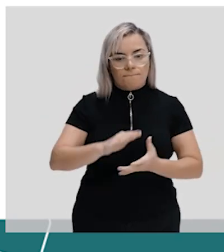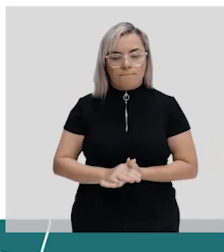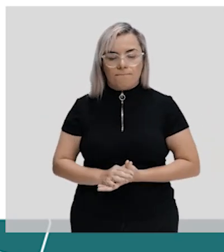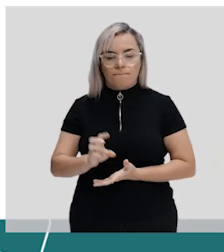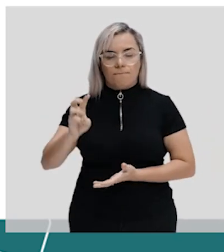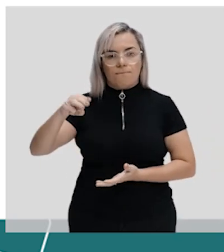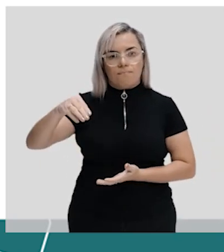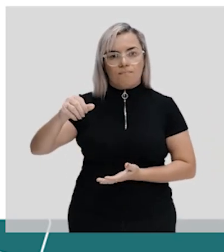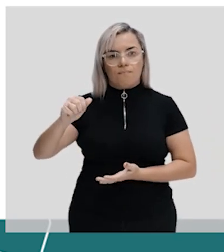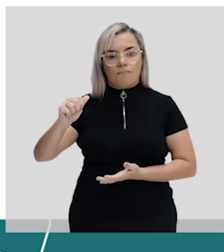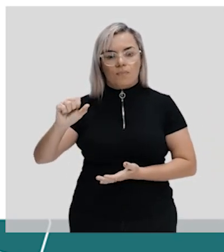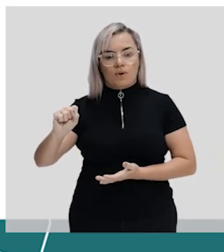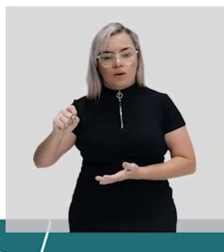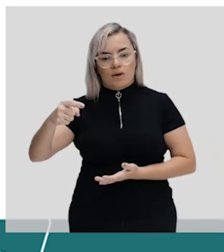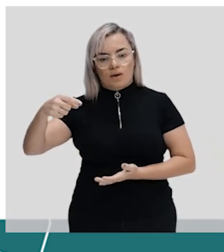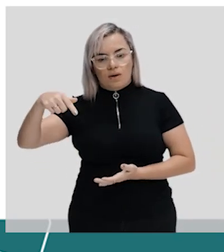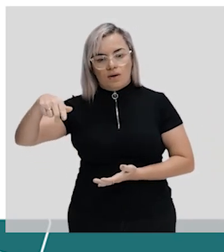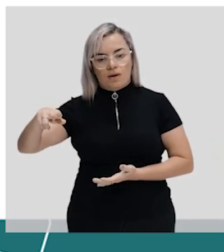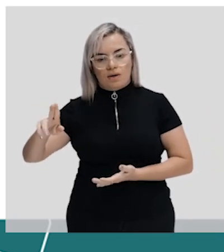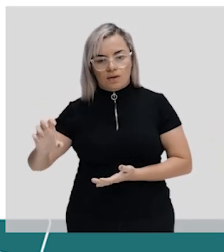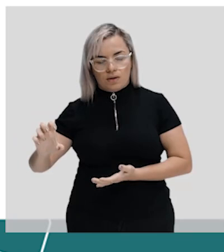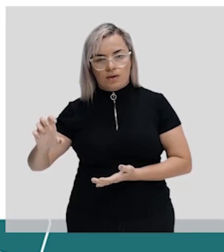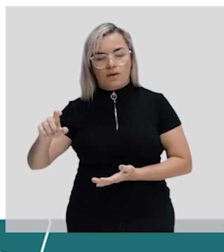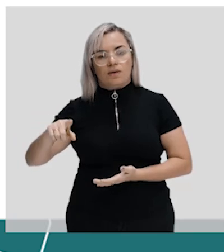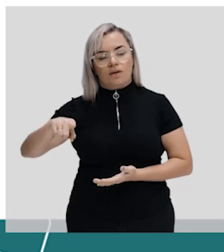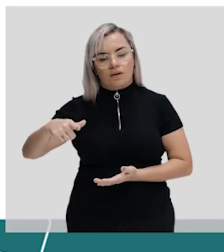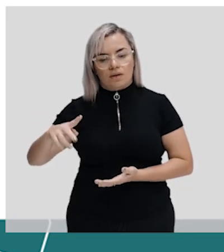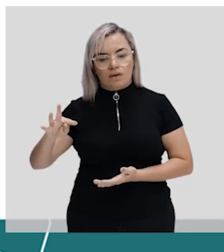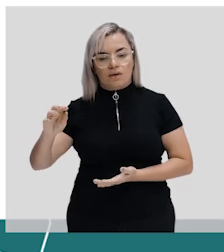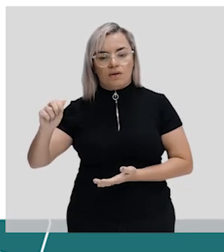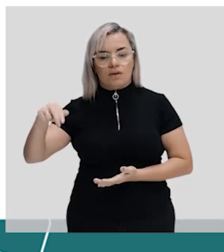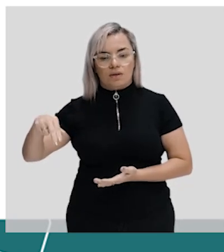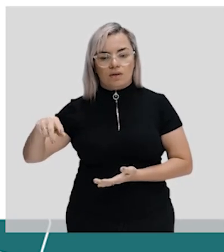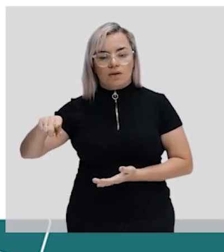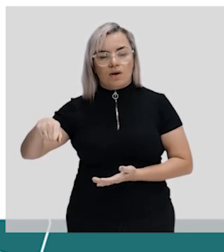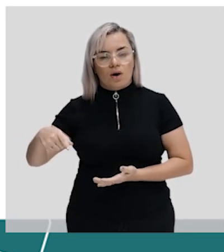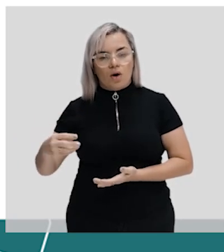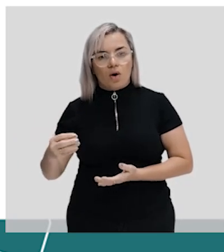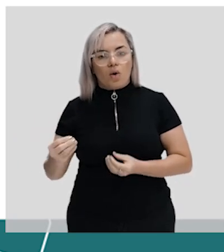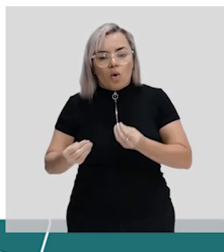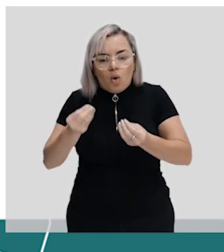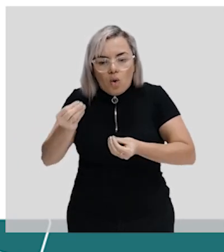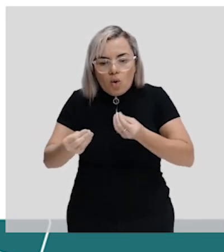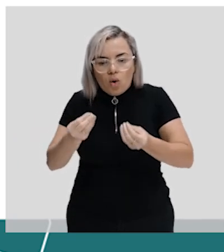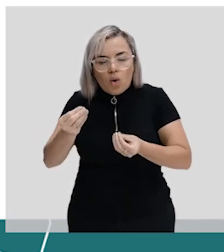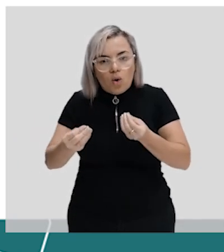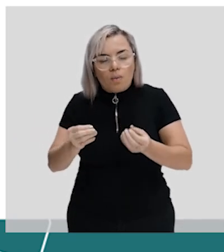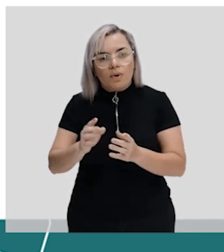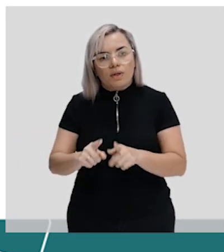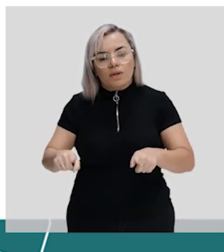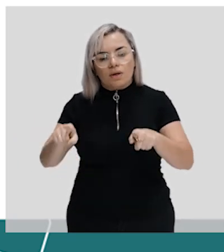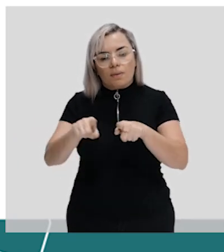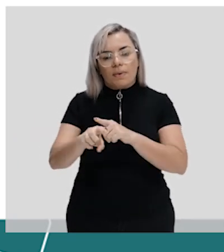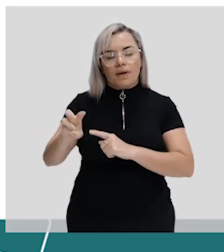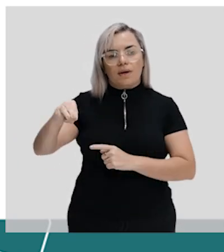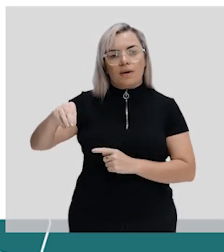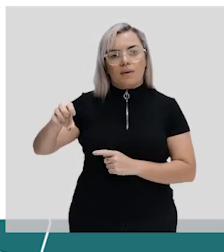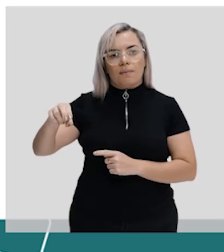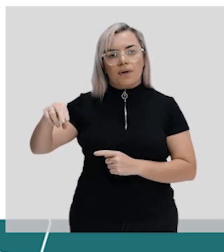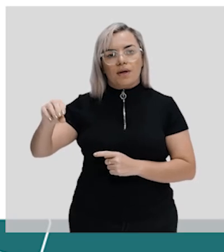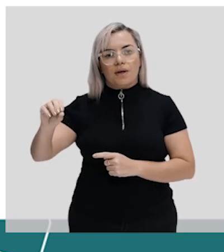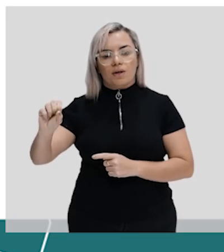mas que, tan, como e menos que. Então, eu tenho aqui um exemplo.